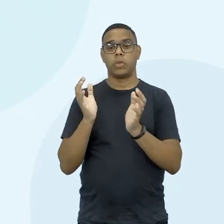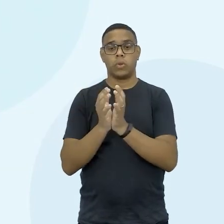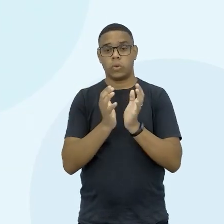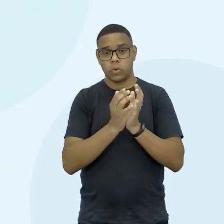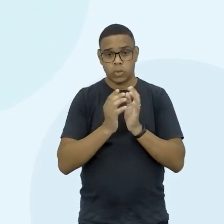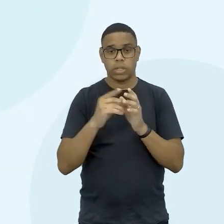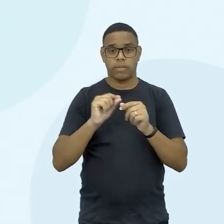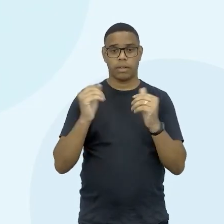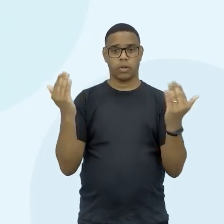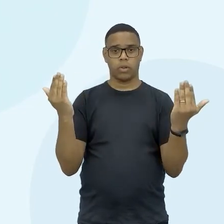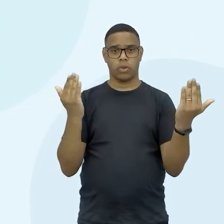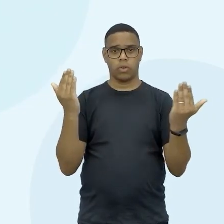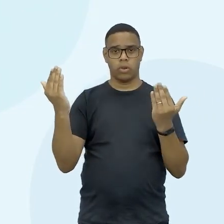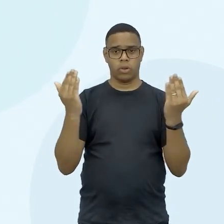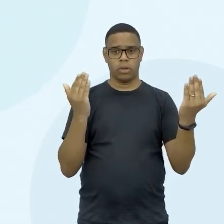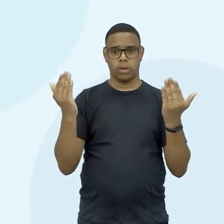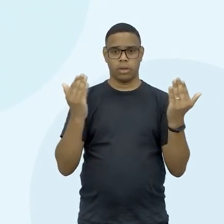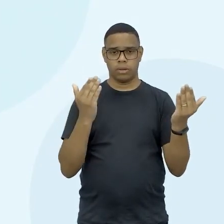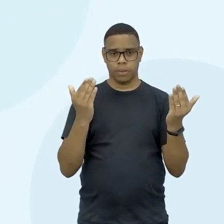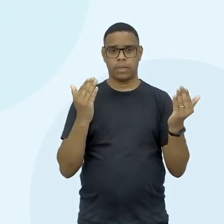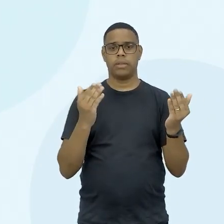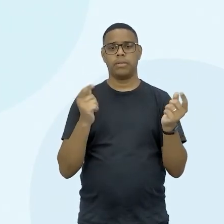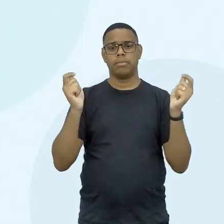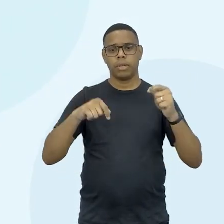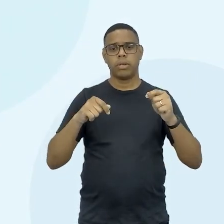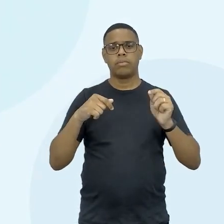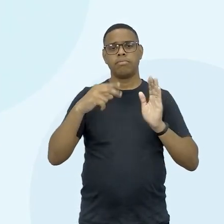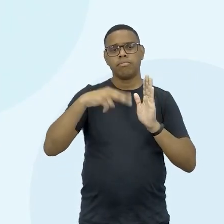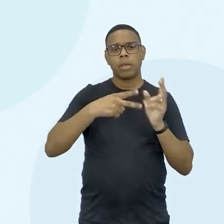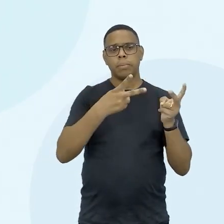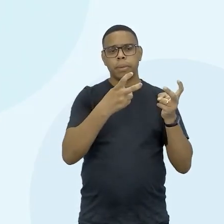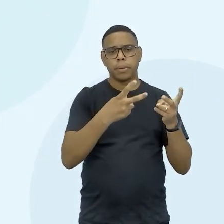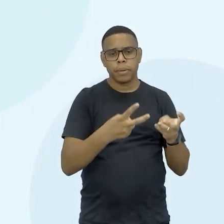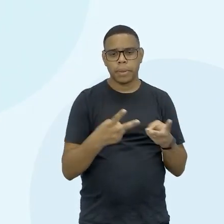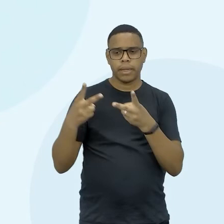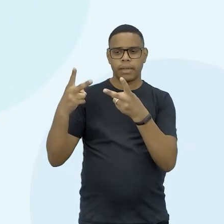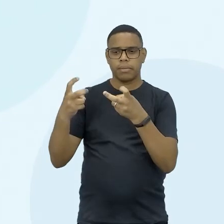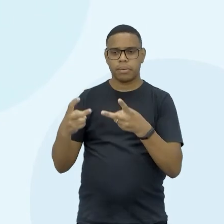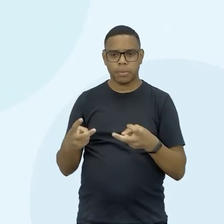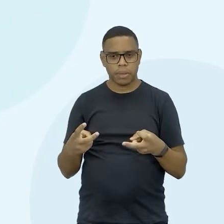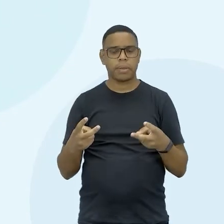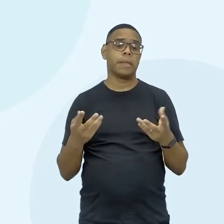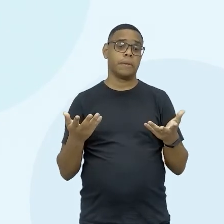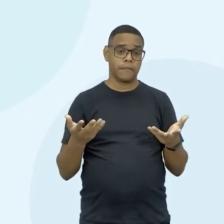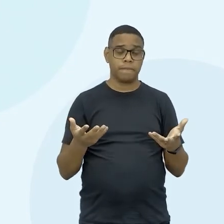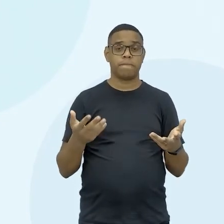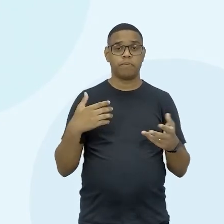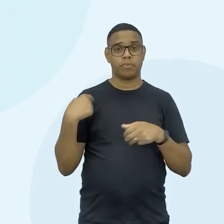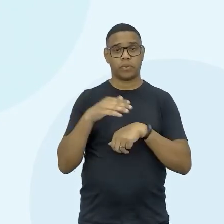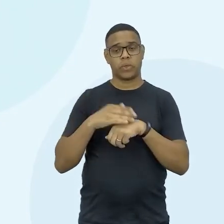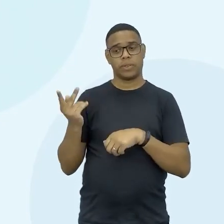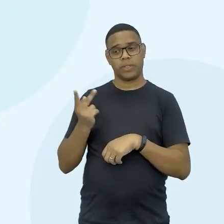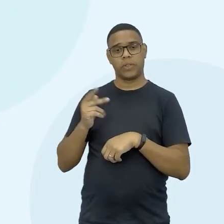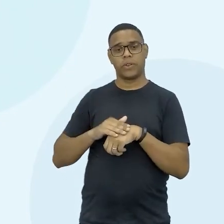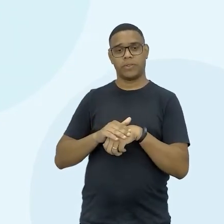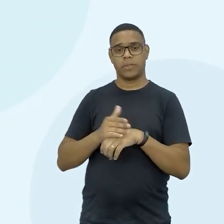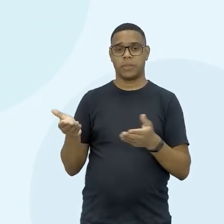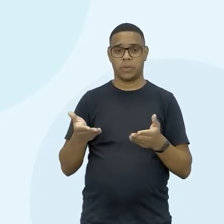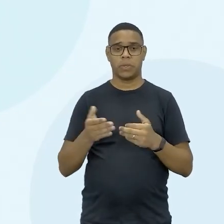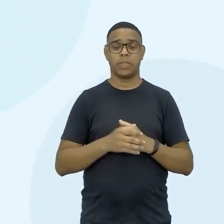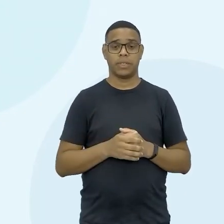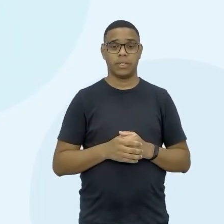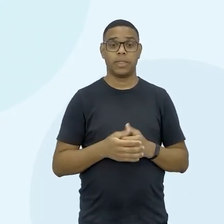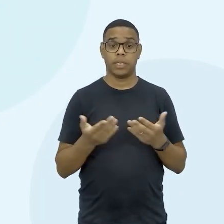estabeleçam comparações e relações sobre as possibilidades de leitura que as duas imagens evocam. Foi o que eu e o professor Anderson fizemos